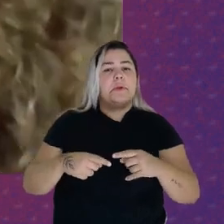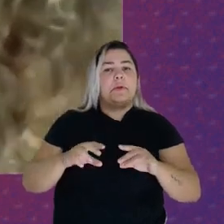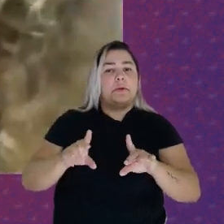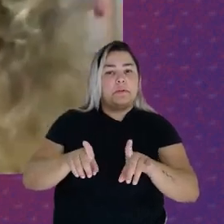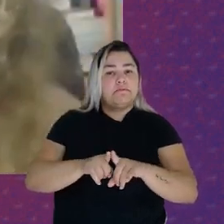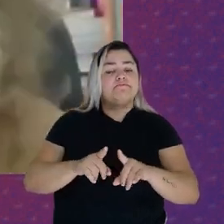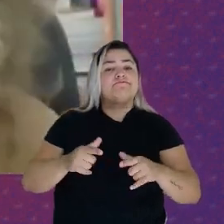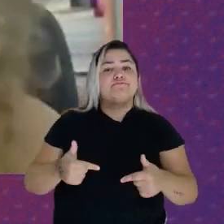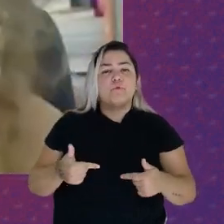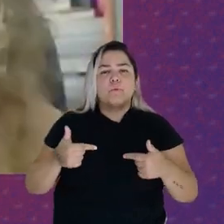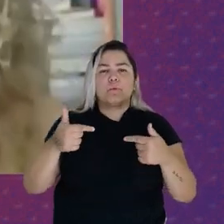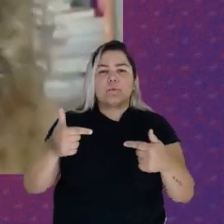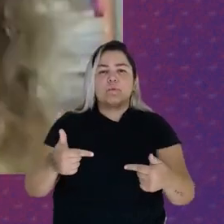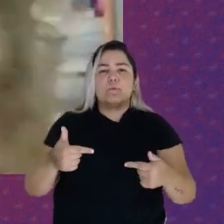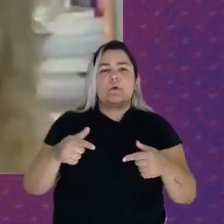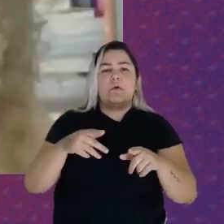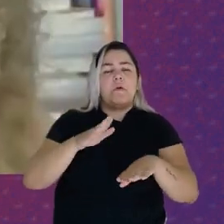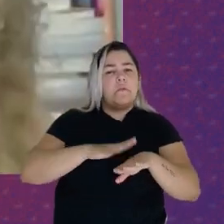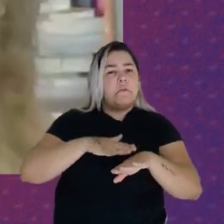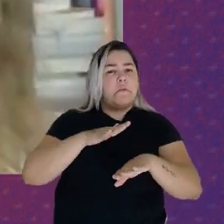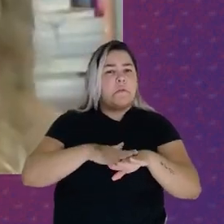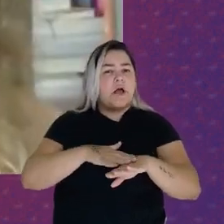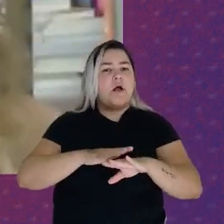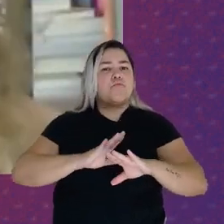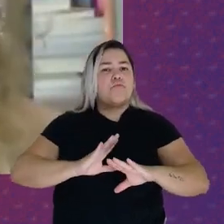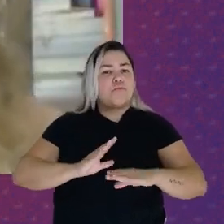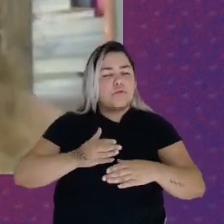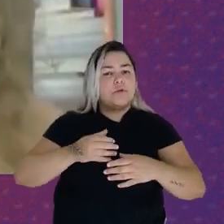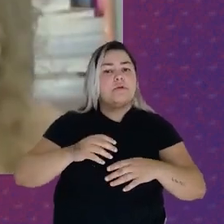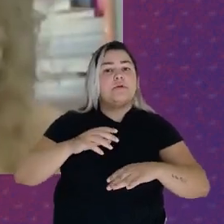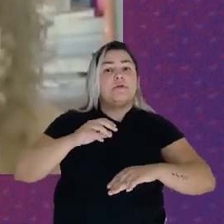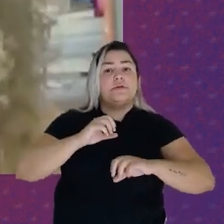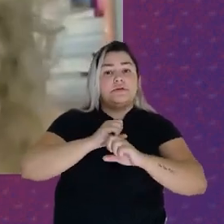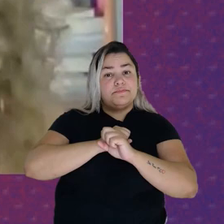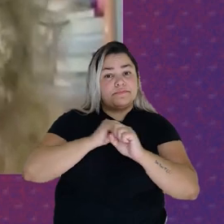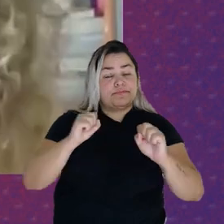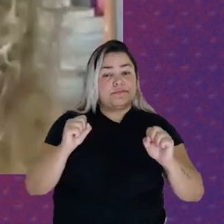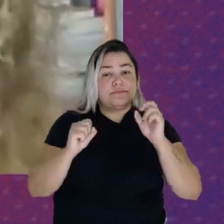se provar ainda mais na sua capacidade,